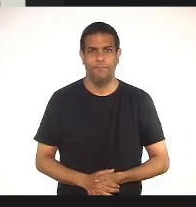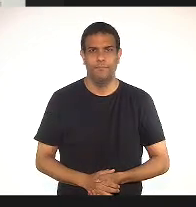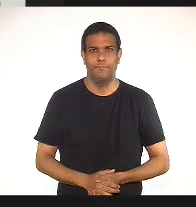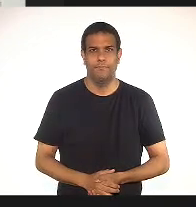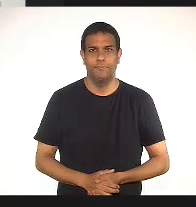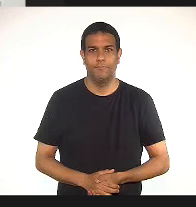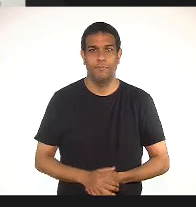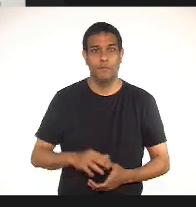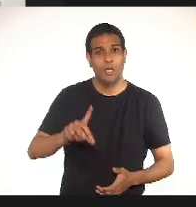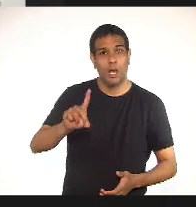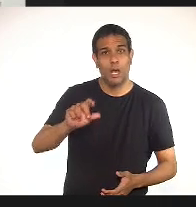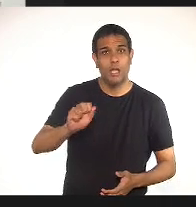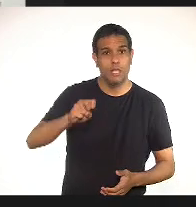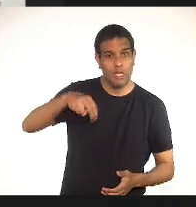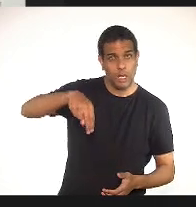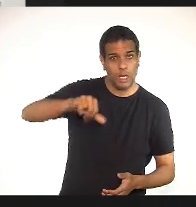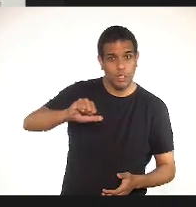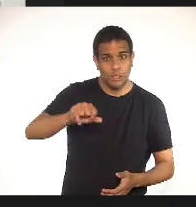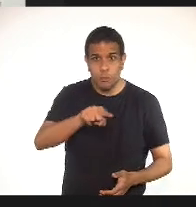Dani.